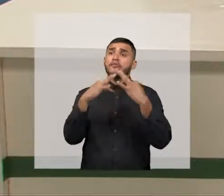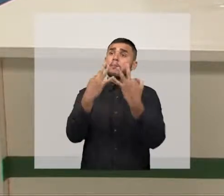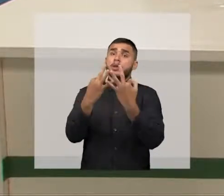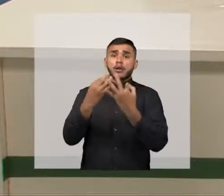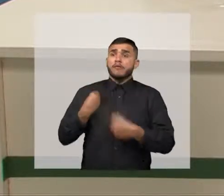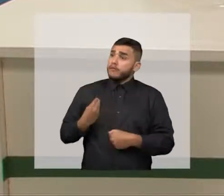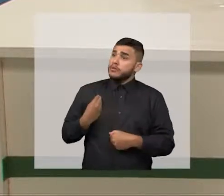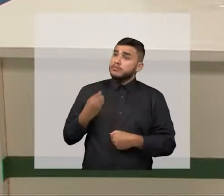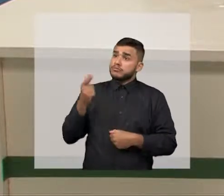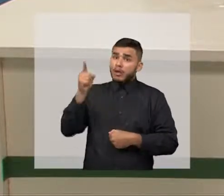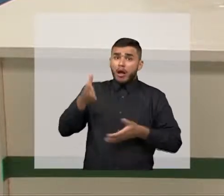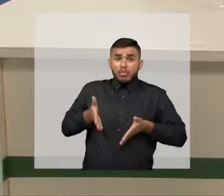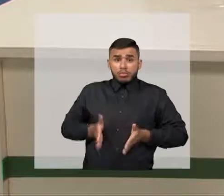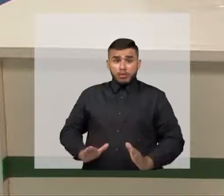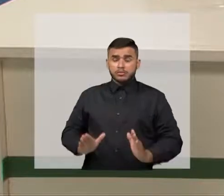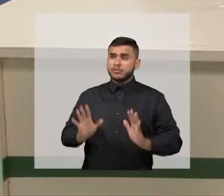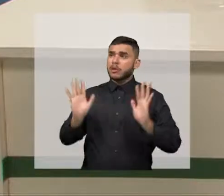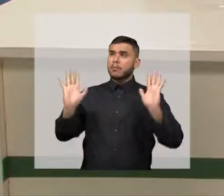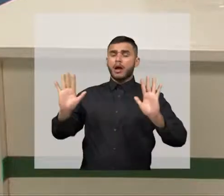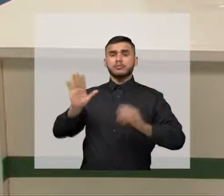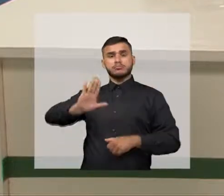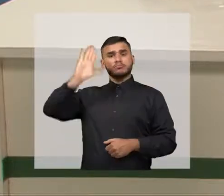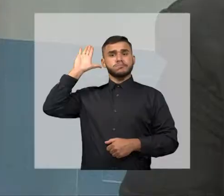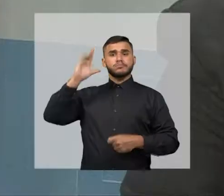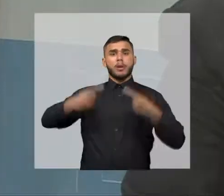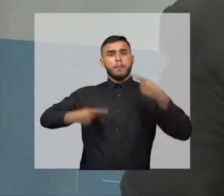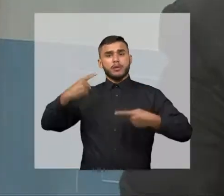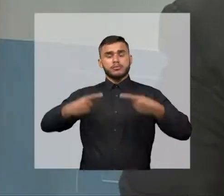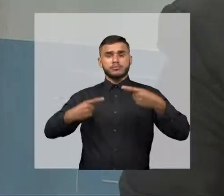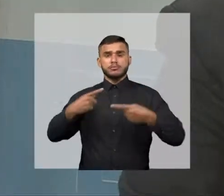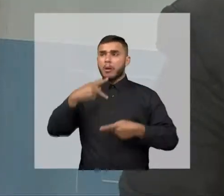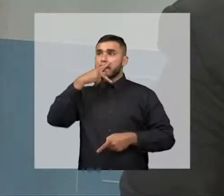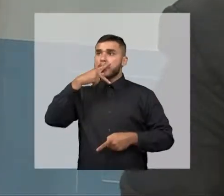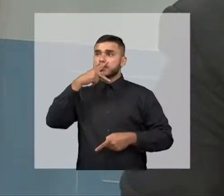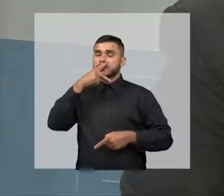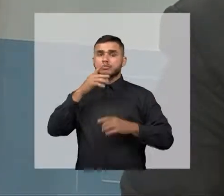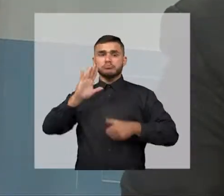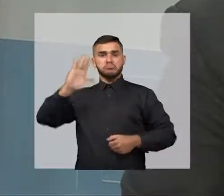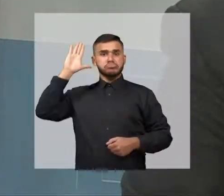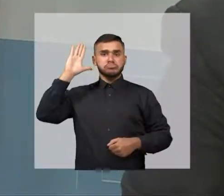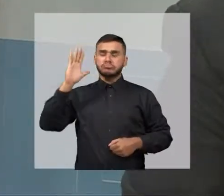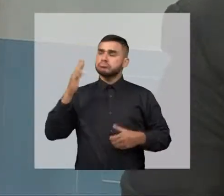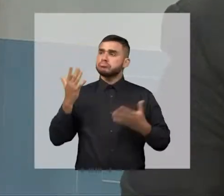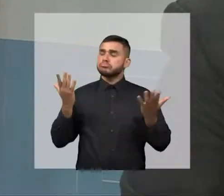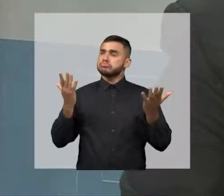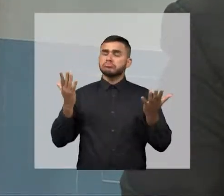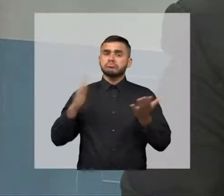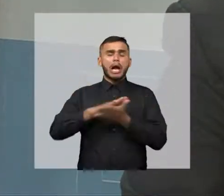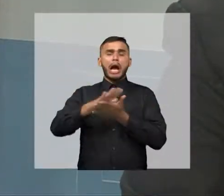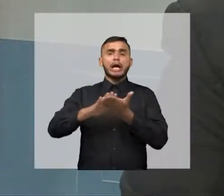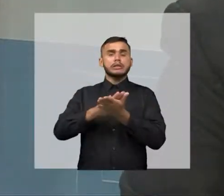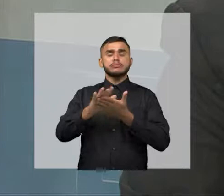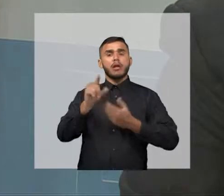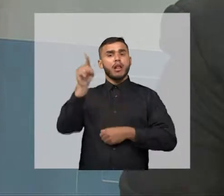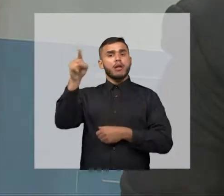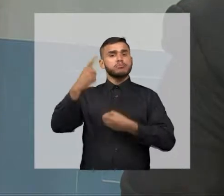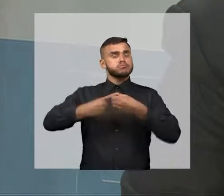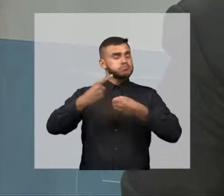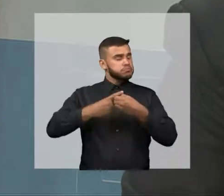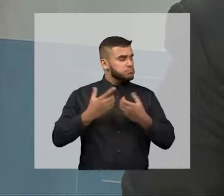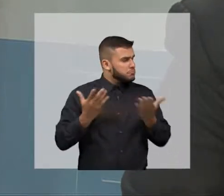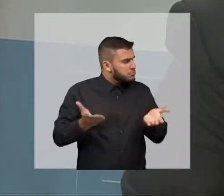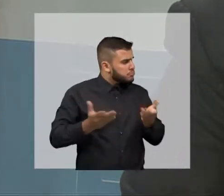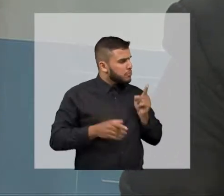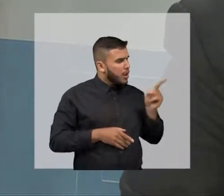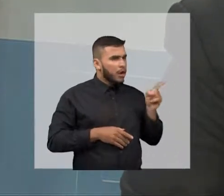tinha lá atividade política partidária, né? Sim. Tem atividade política que todos nós temos, né? Infelizmente, a gente tem esse viés